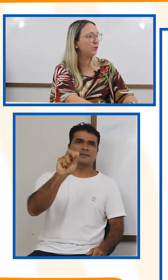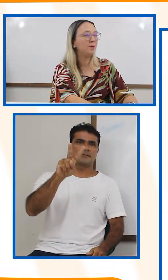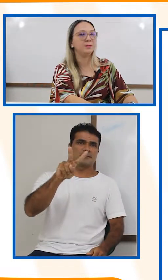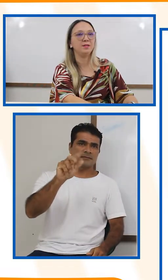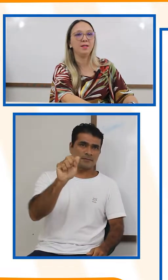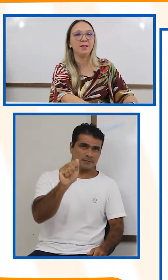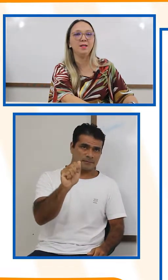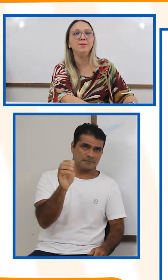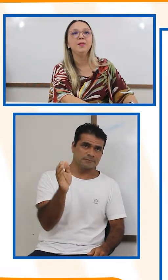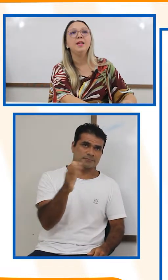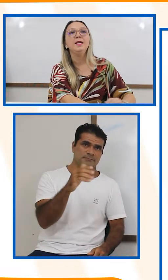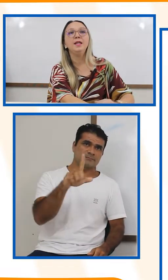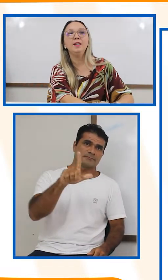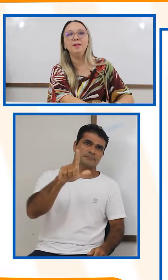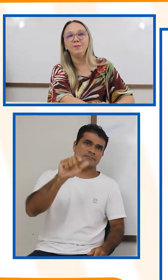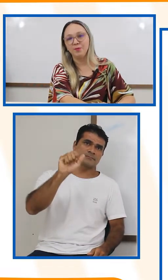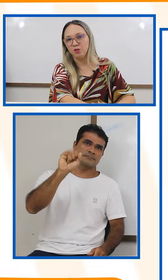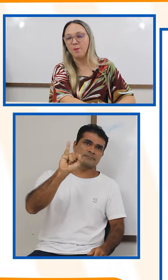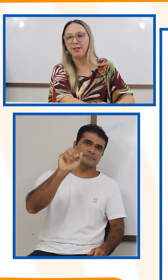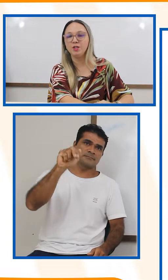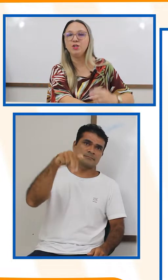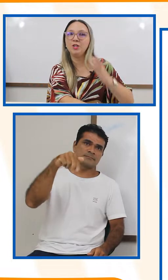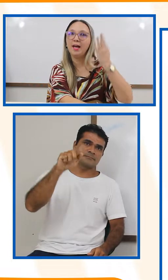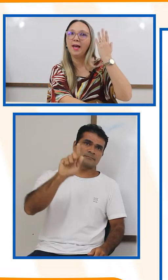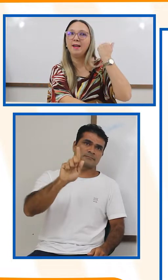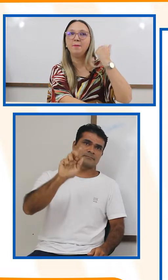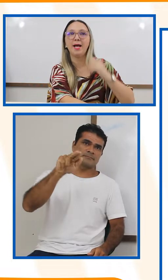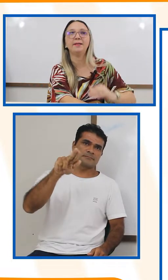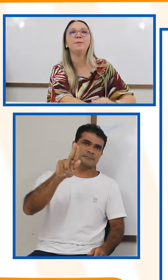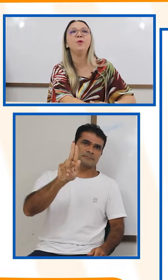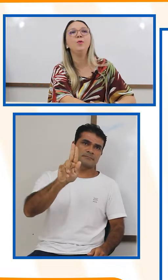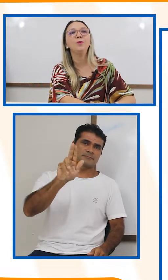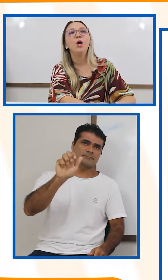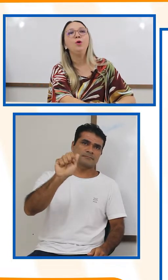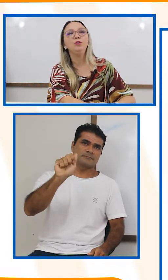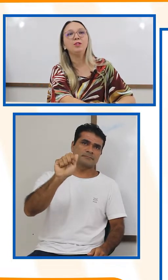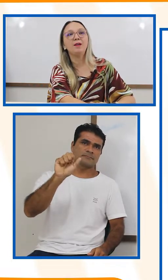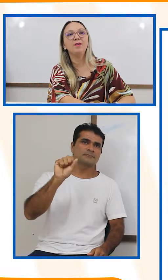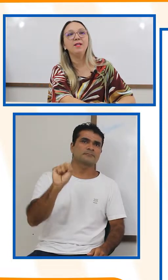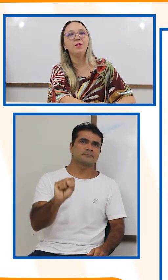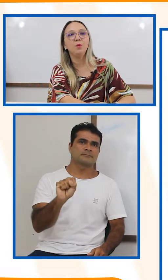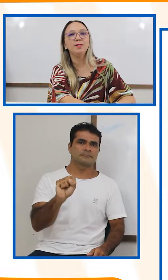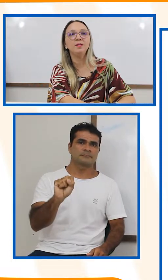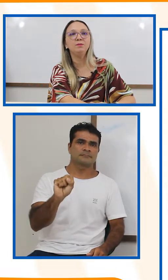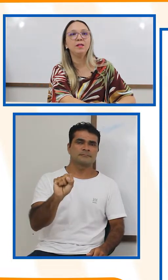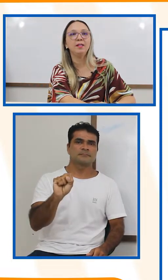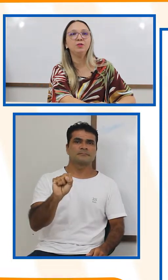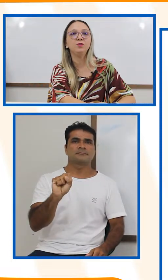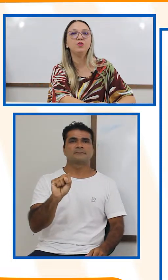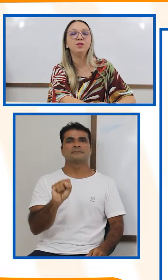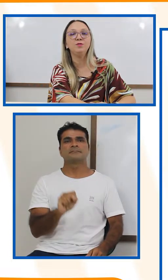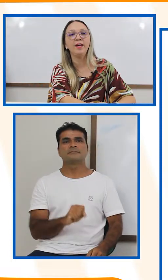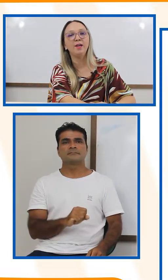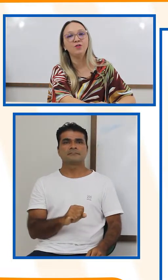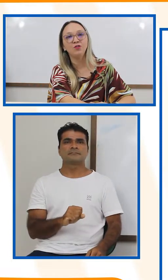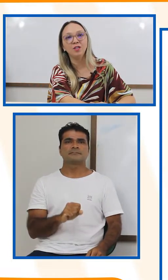já estudamos ele. E só pra gente relembrar, tá bom? Os trava-línguas são